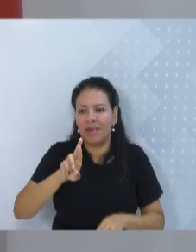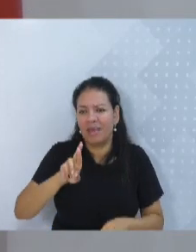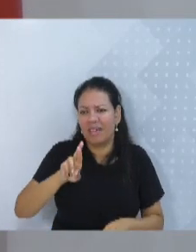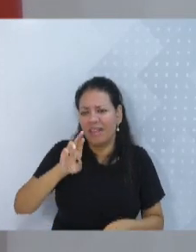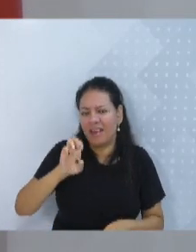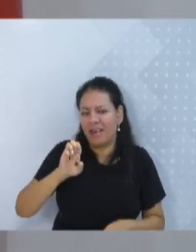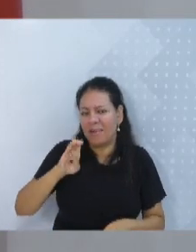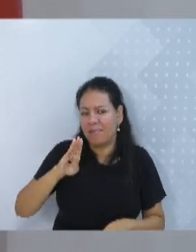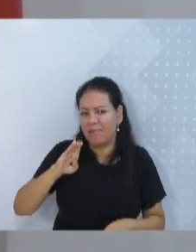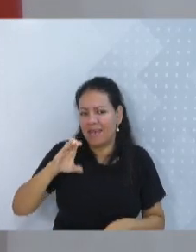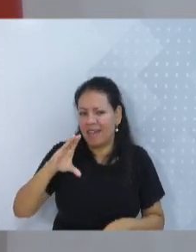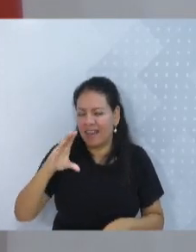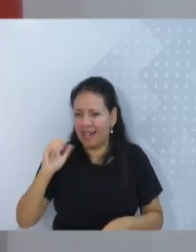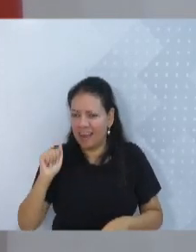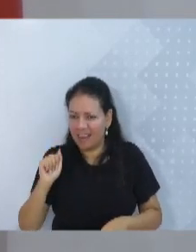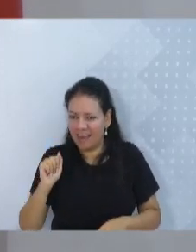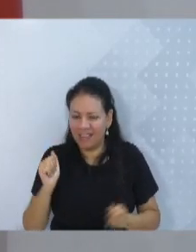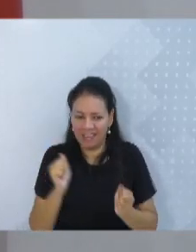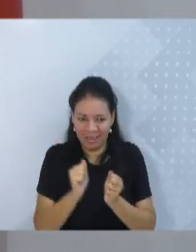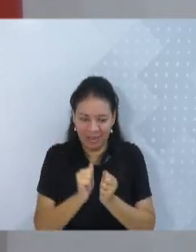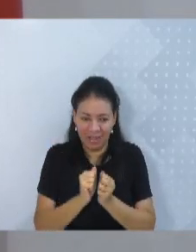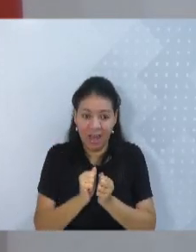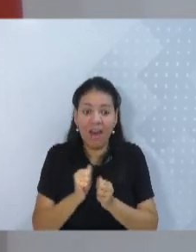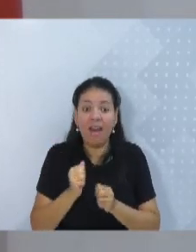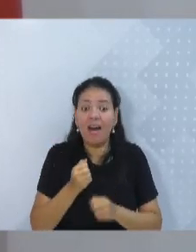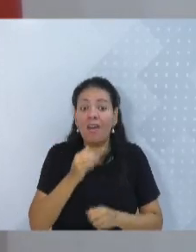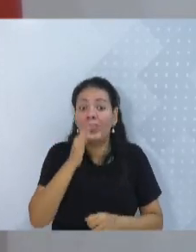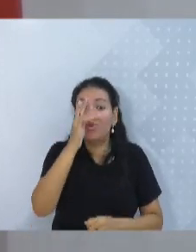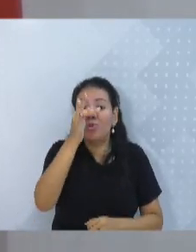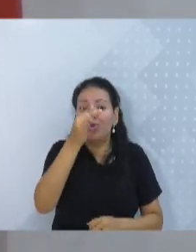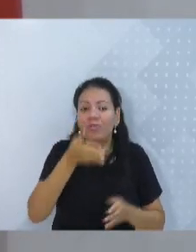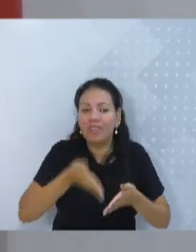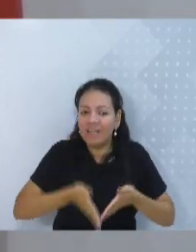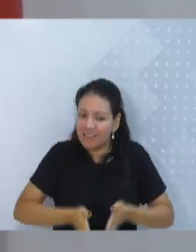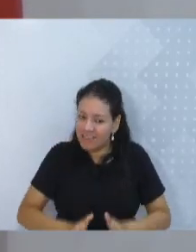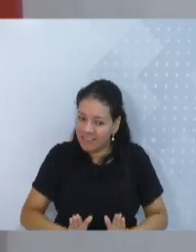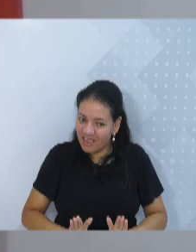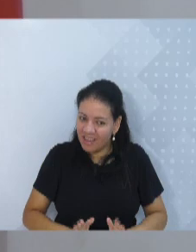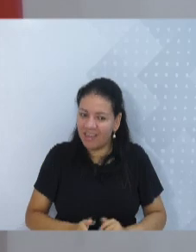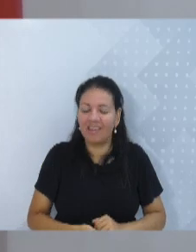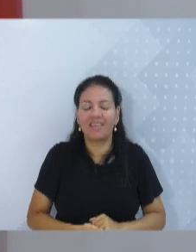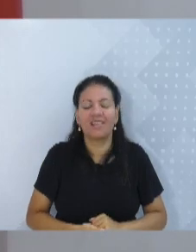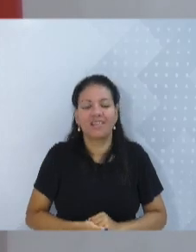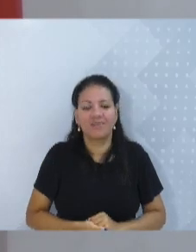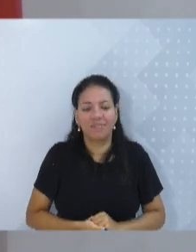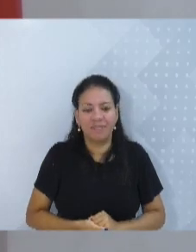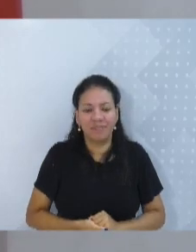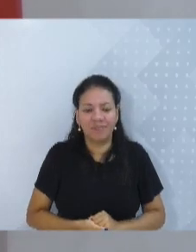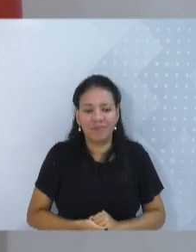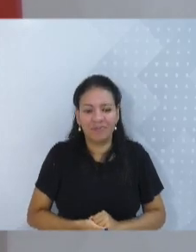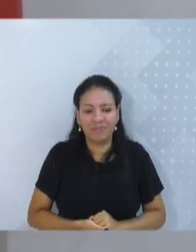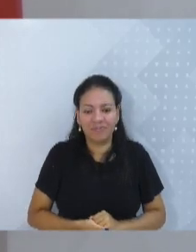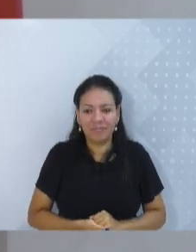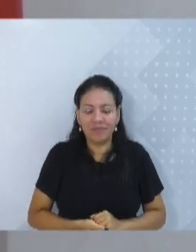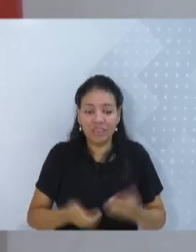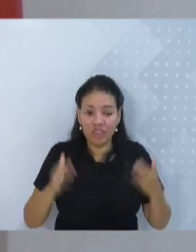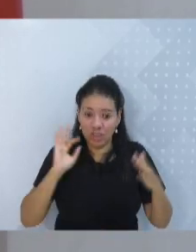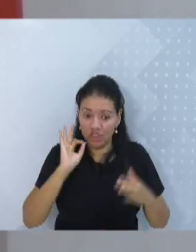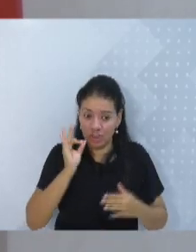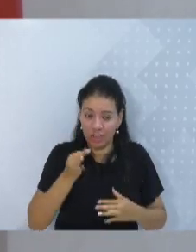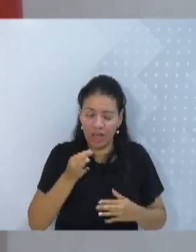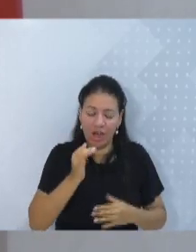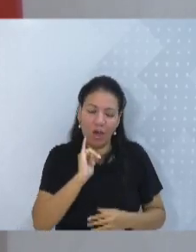Rebeca a Rebeca que está a caminho eu quero agora que já já